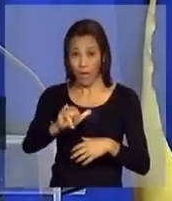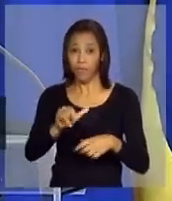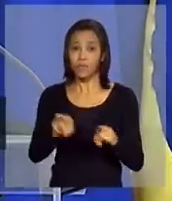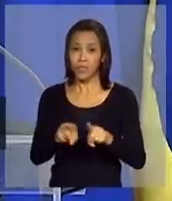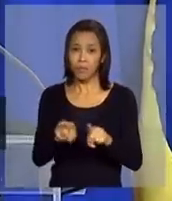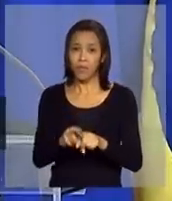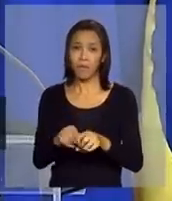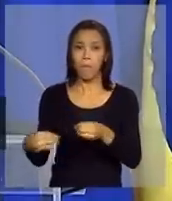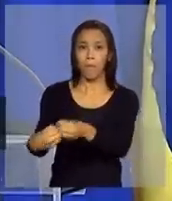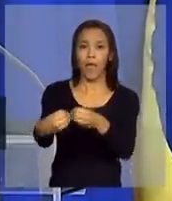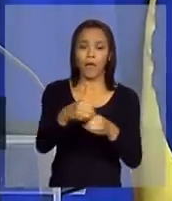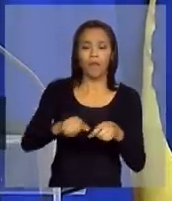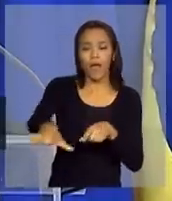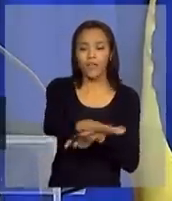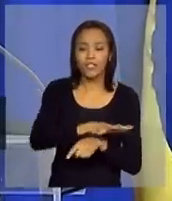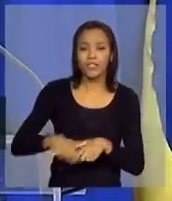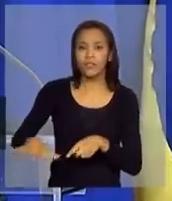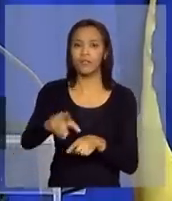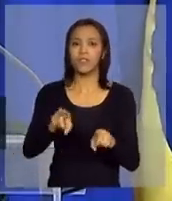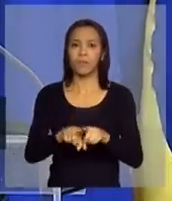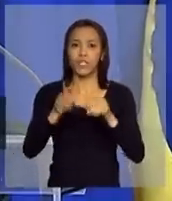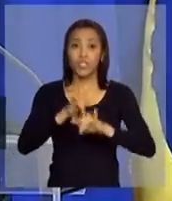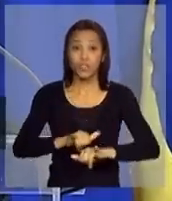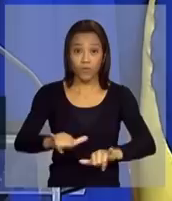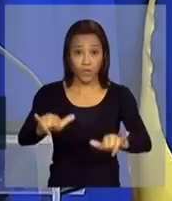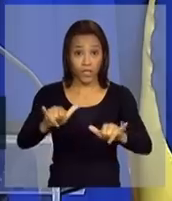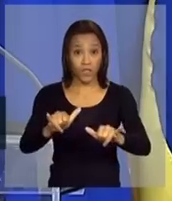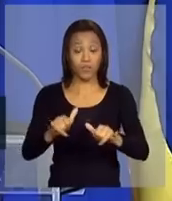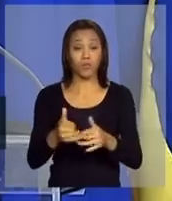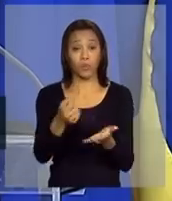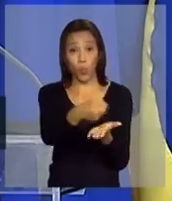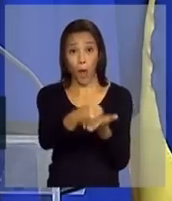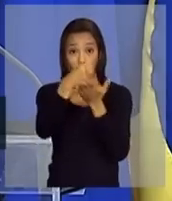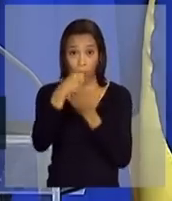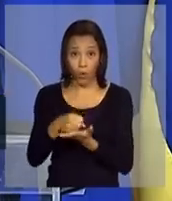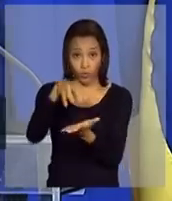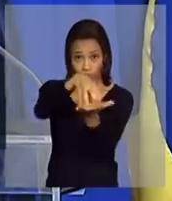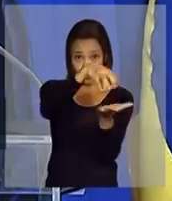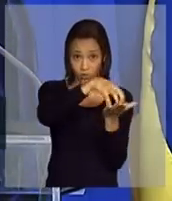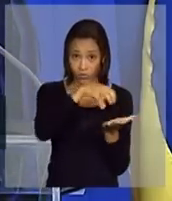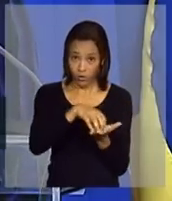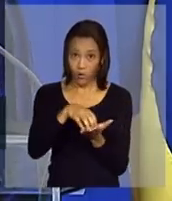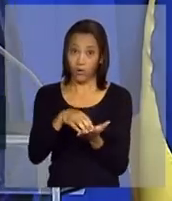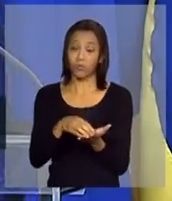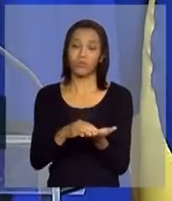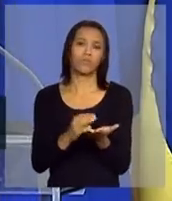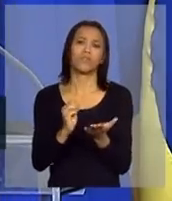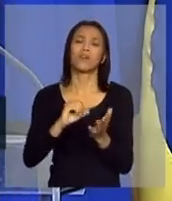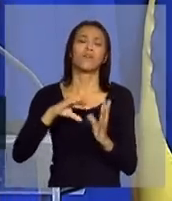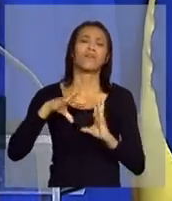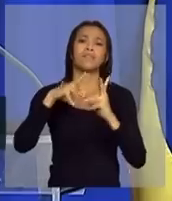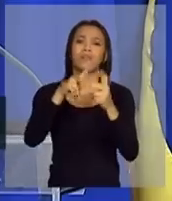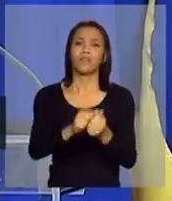advogamos uma participação muito grande dos órgãos internacionais na resolução desses conflitos.